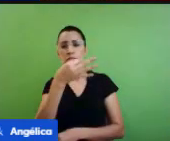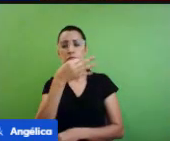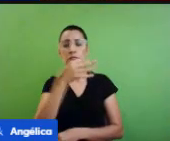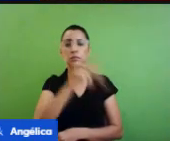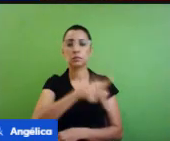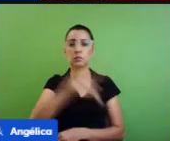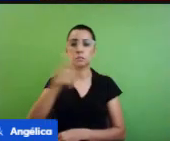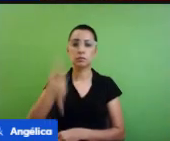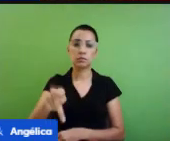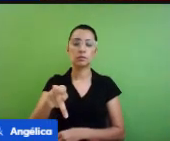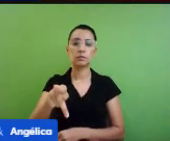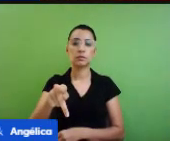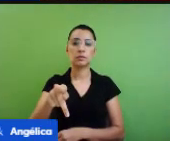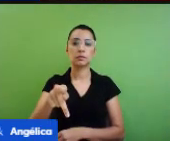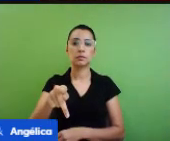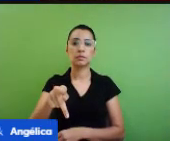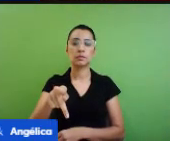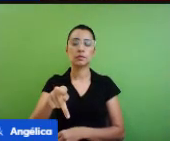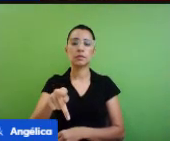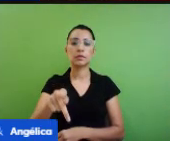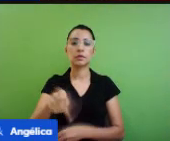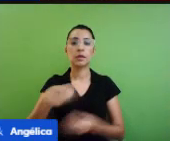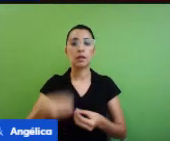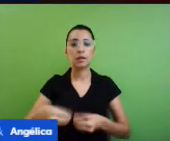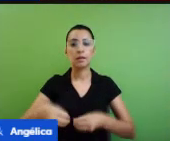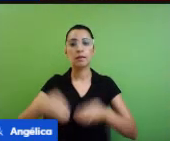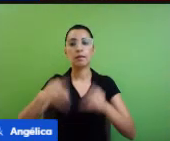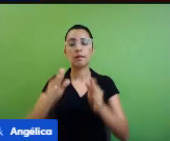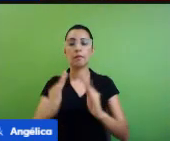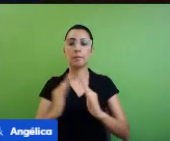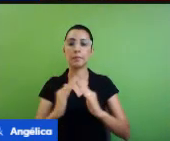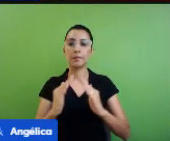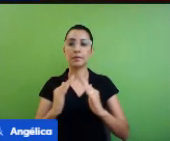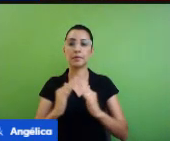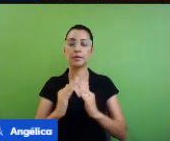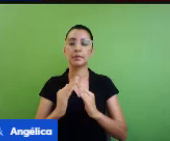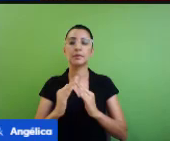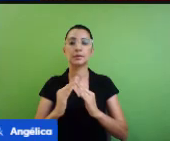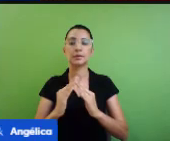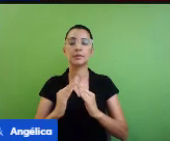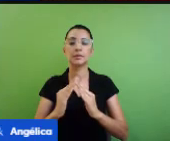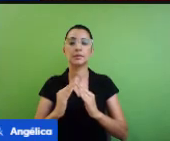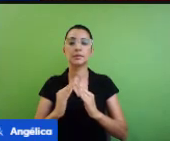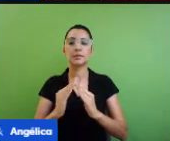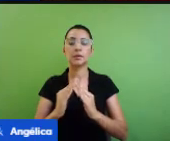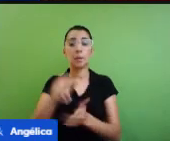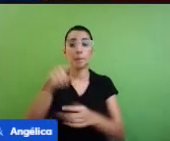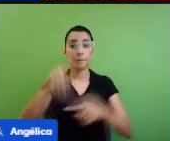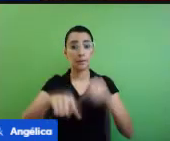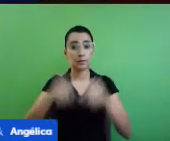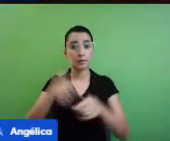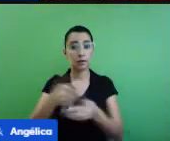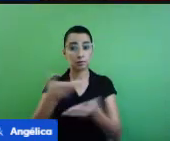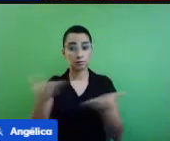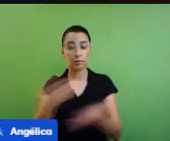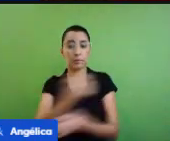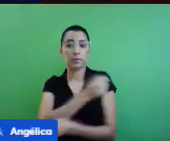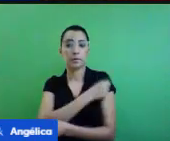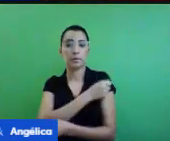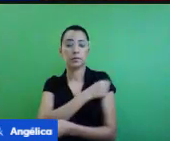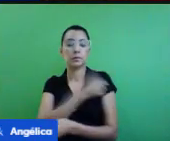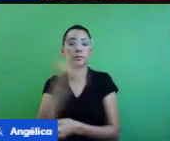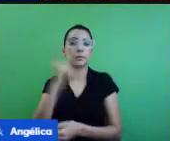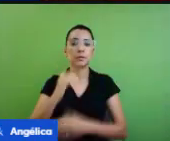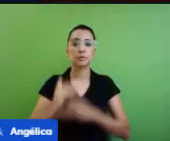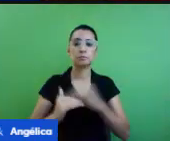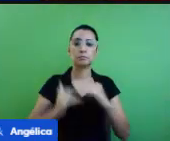professor envie para casa, que possa vir a facilitar o desenvolvimento desse aluno no campo